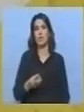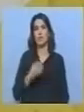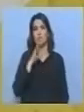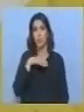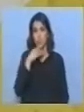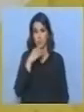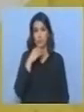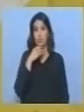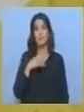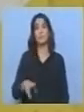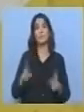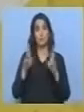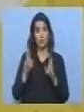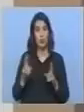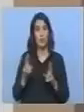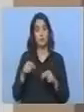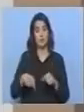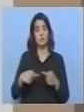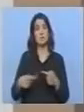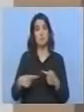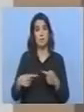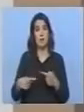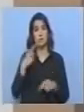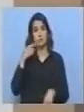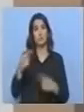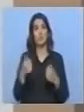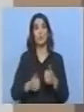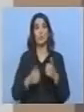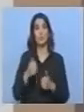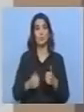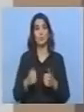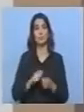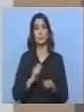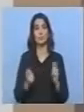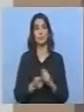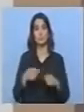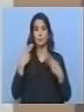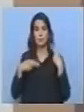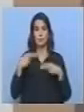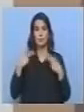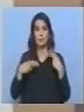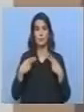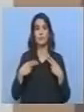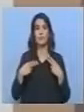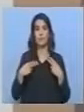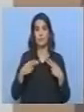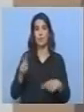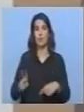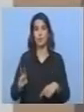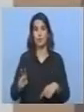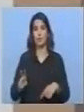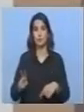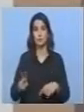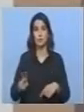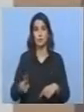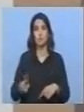quartos. Espero lançar ainda esta semana um concurso de transformação da Cantina 2, da velha Cantina 2, em residência